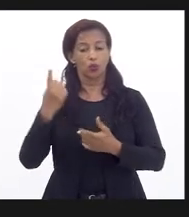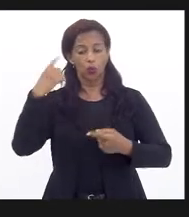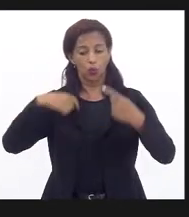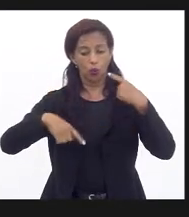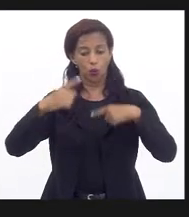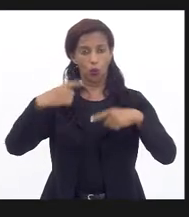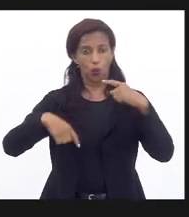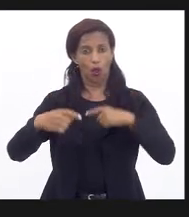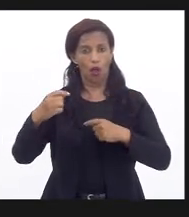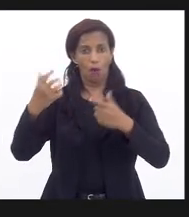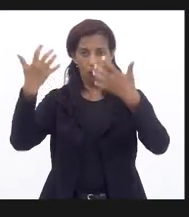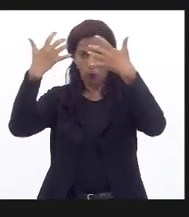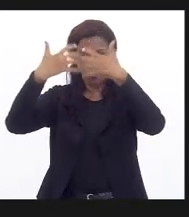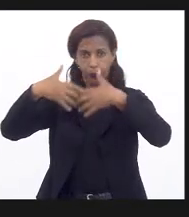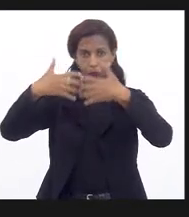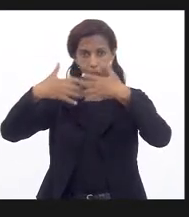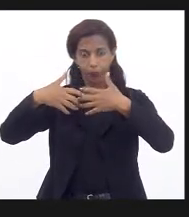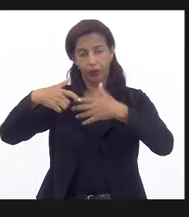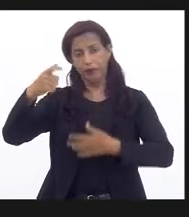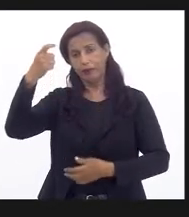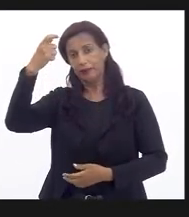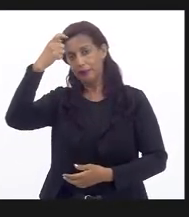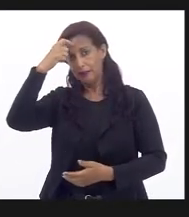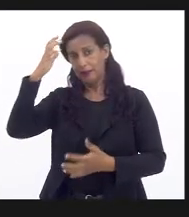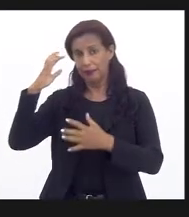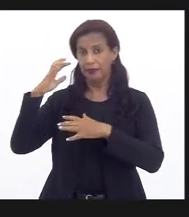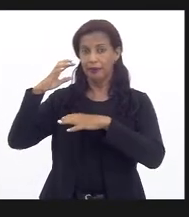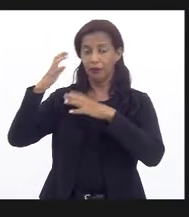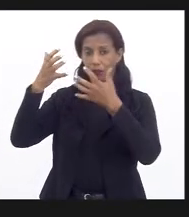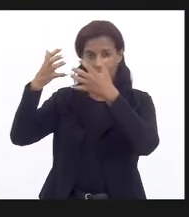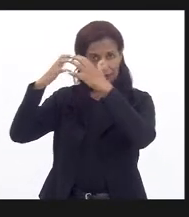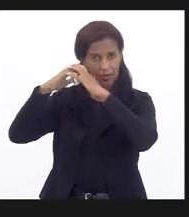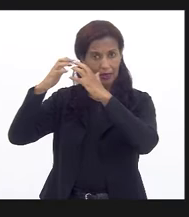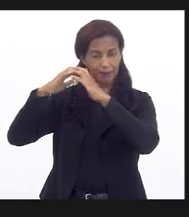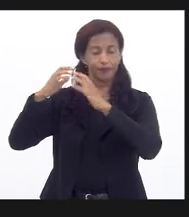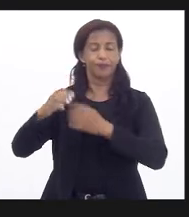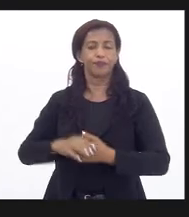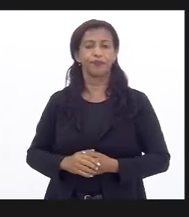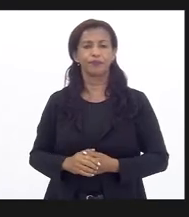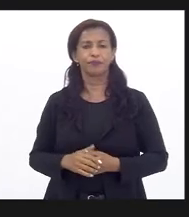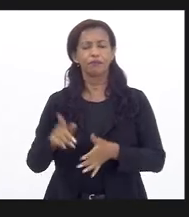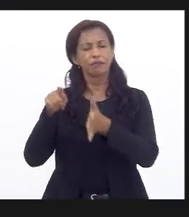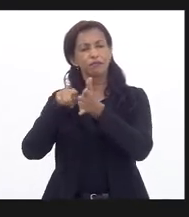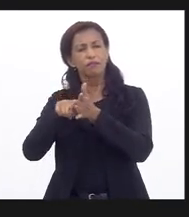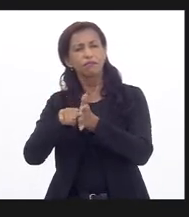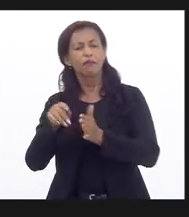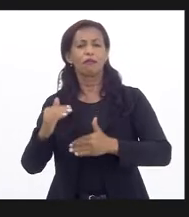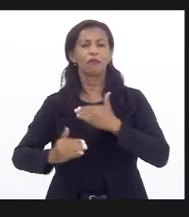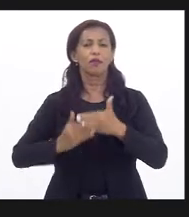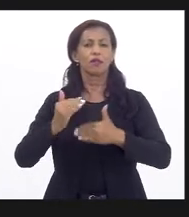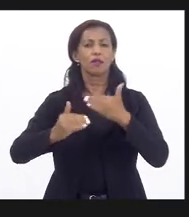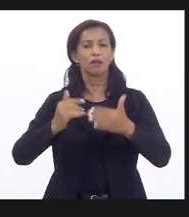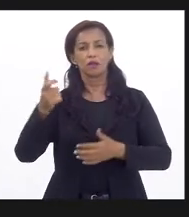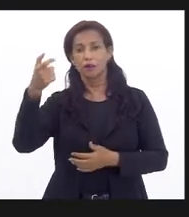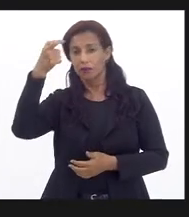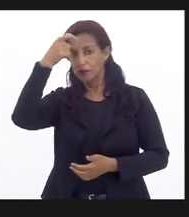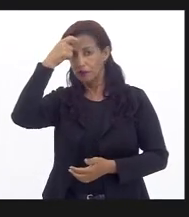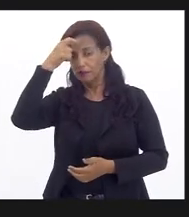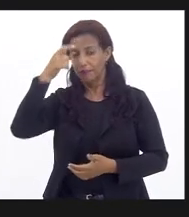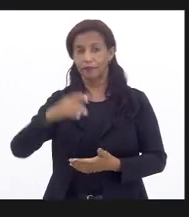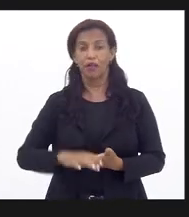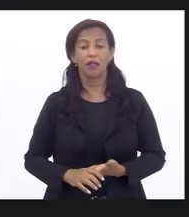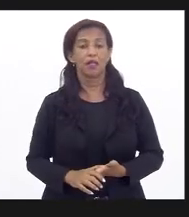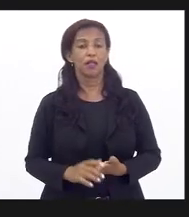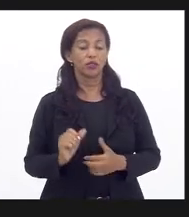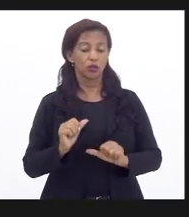nervoso e o cérebro, e em especial as investigações relacionadas ao processo de desenvolvimento cerebral,